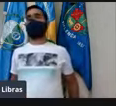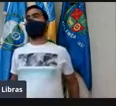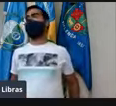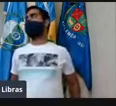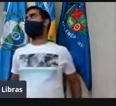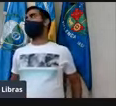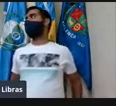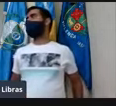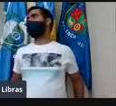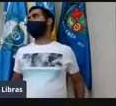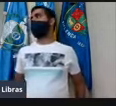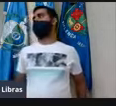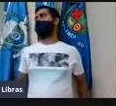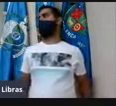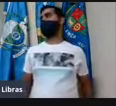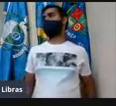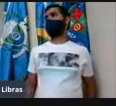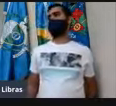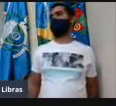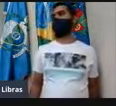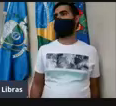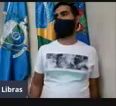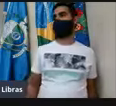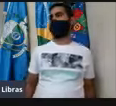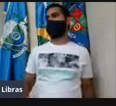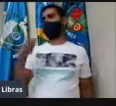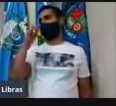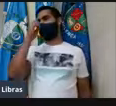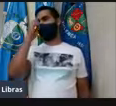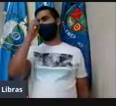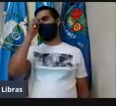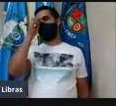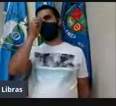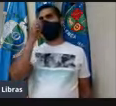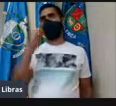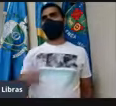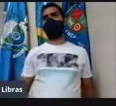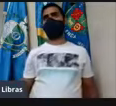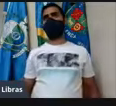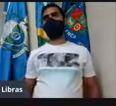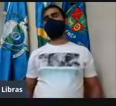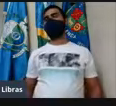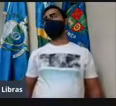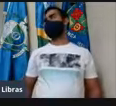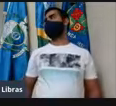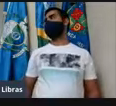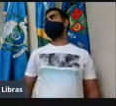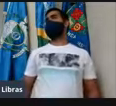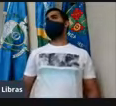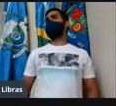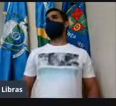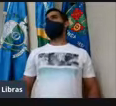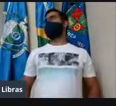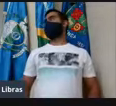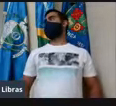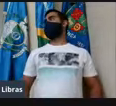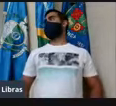maternidade hoje, Fábio Antônio não está, vereador Marcelo, Marquinho da